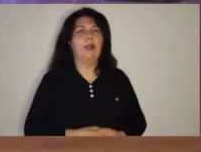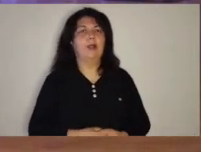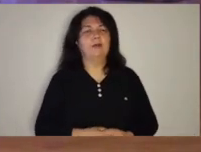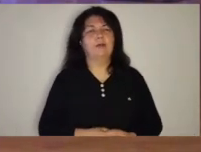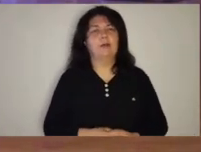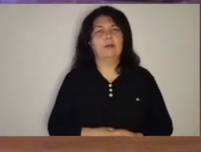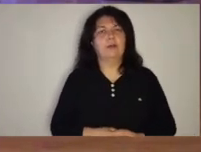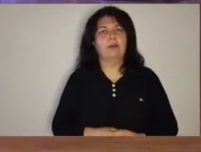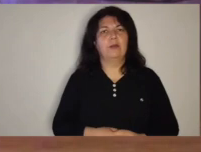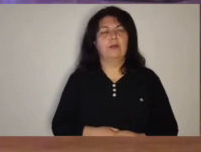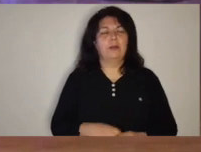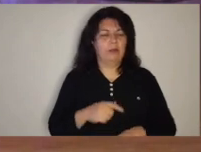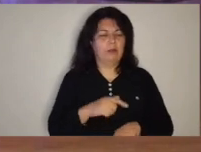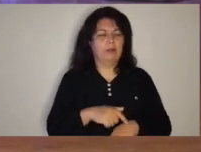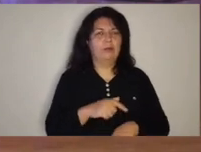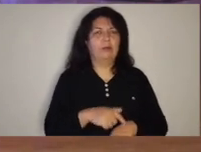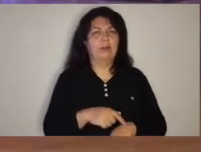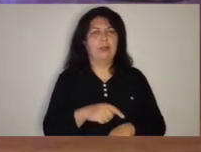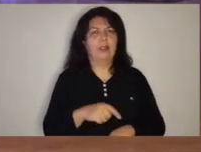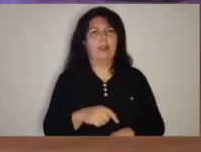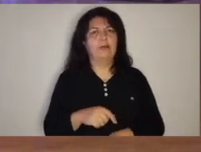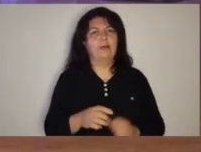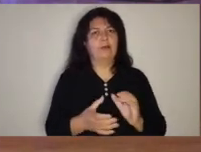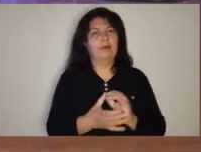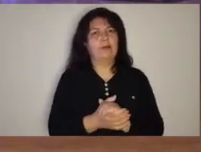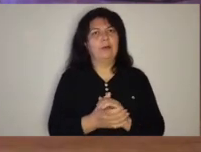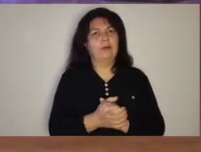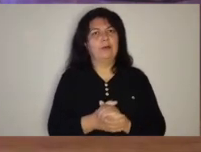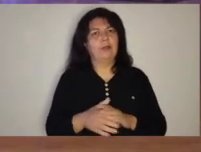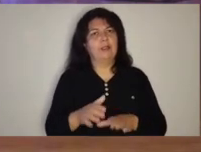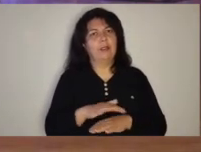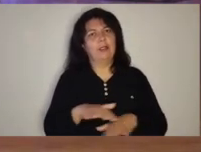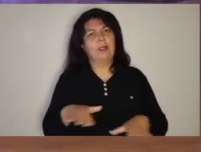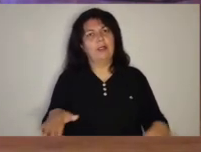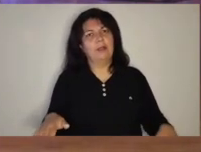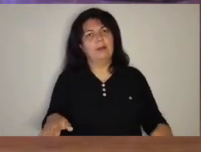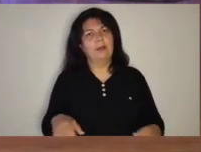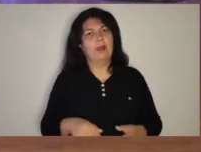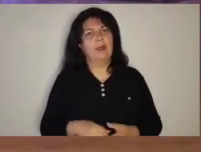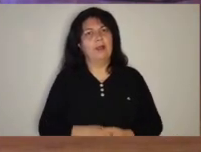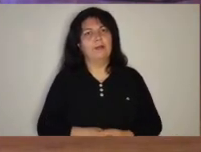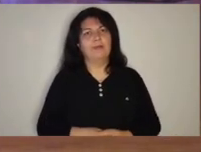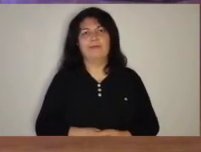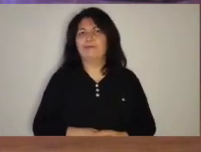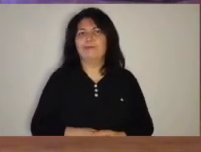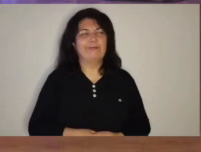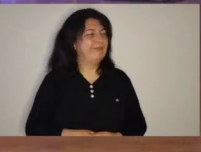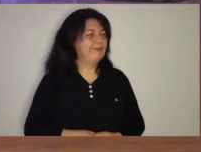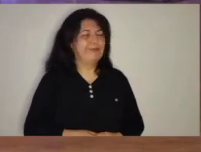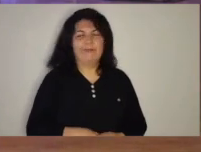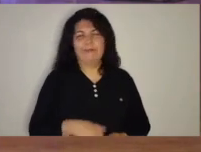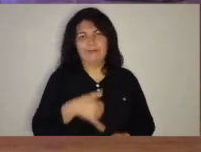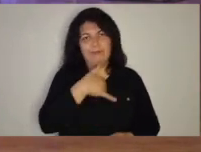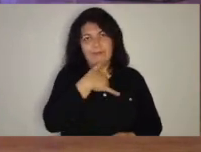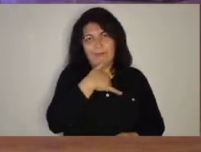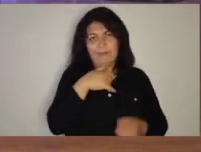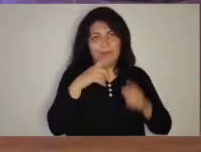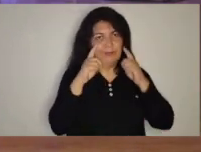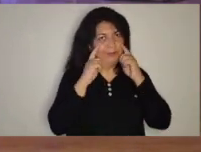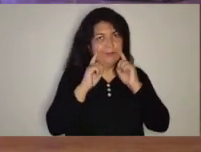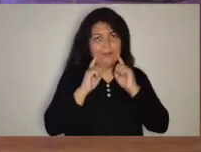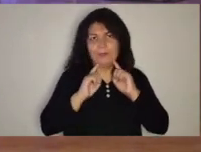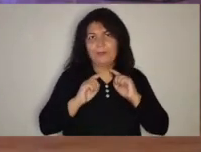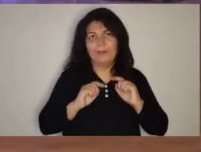essa pessoa que Deus te deu for embora, aí não adianta chorar. Ai,